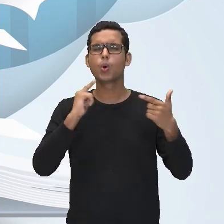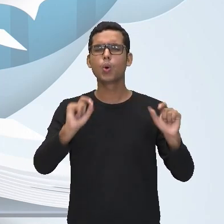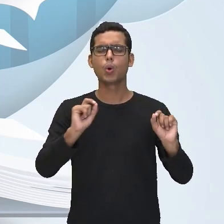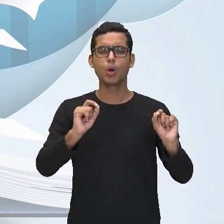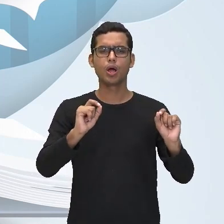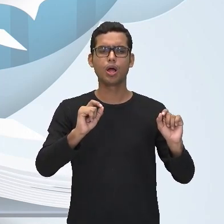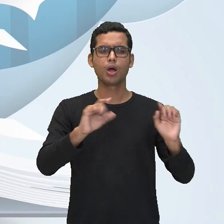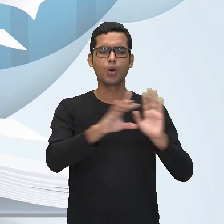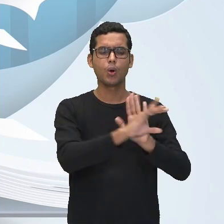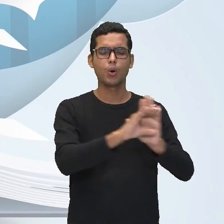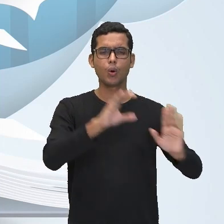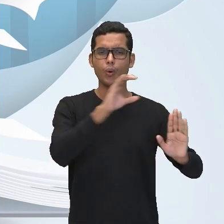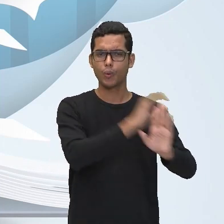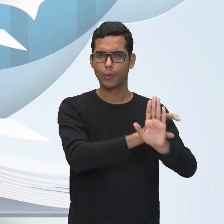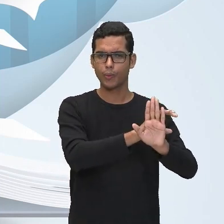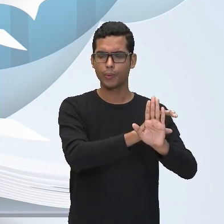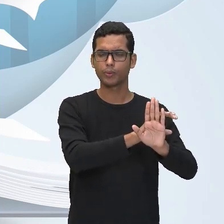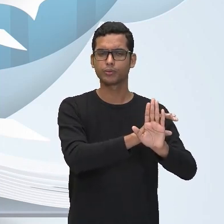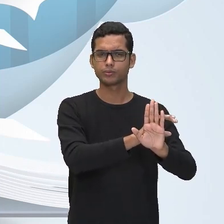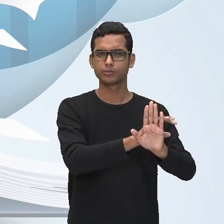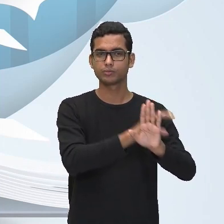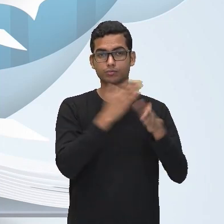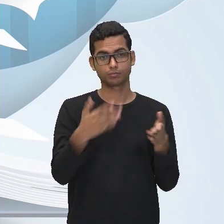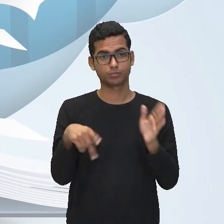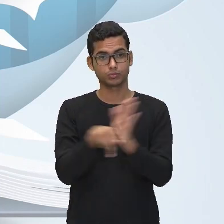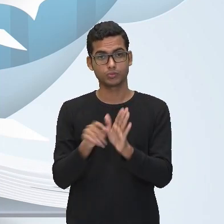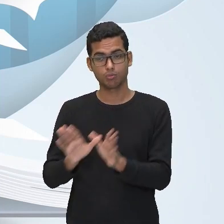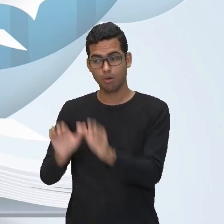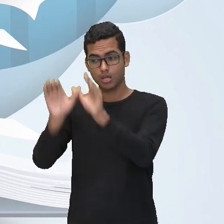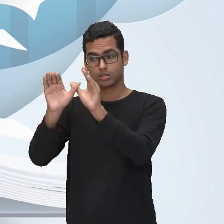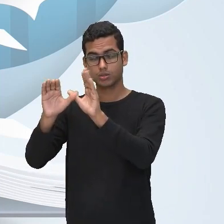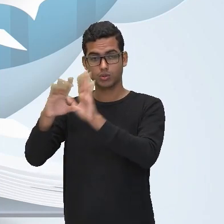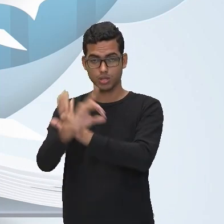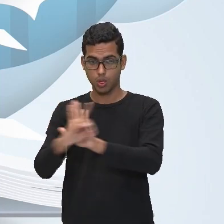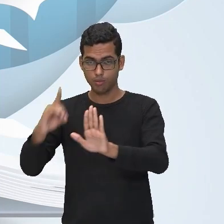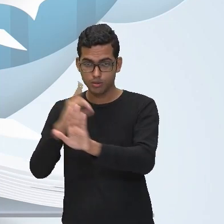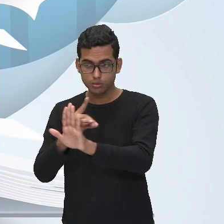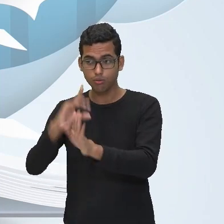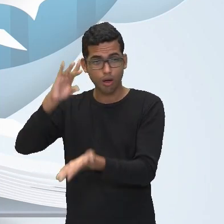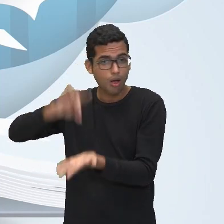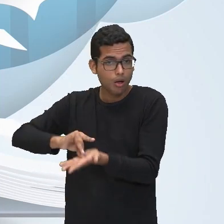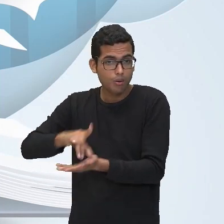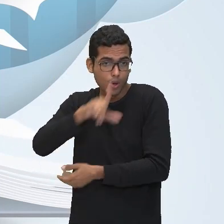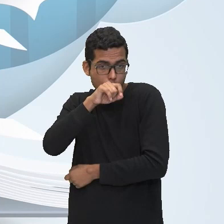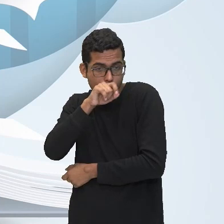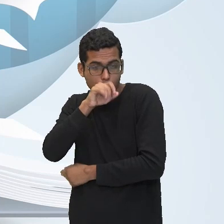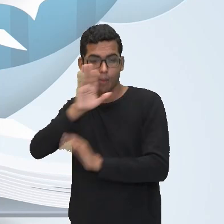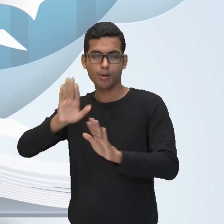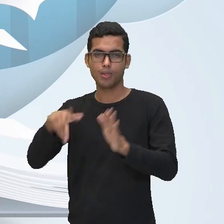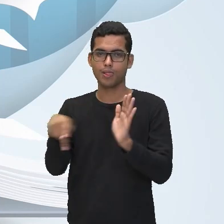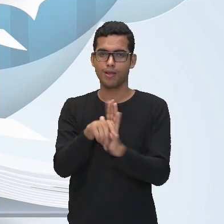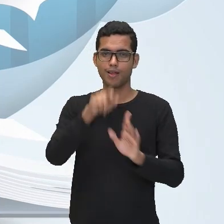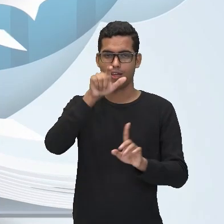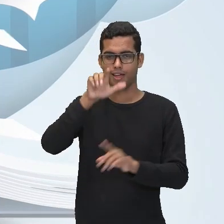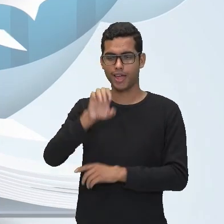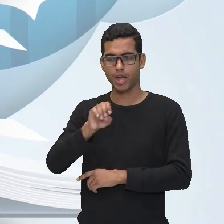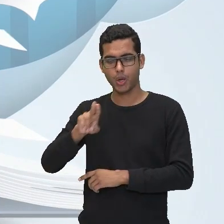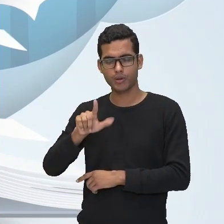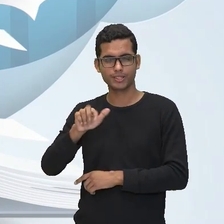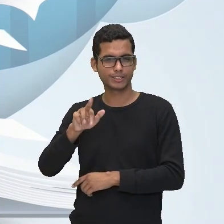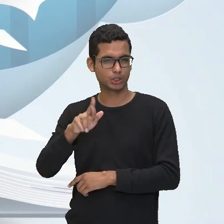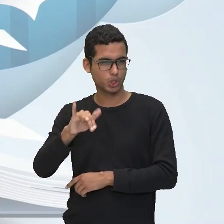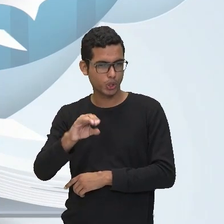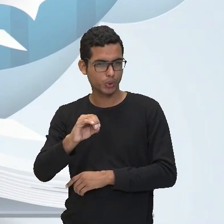pássaros. Pássaros, na linguagem denotativa, são aves, certo? Mas o eu poético, o eu lírico